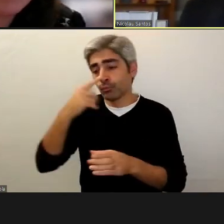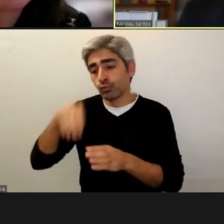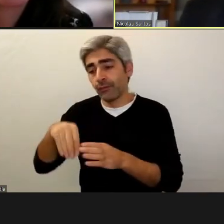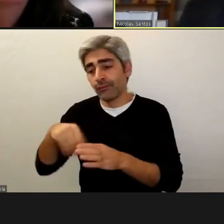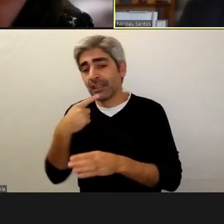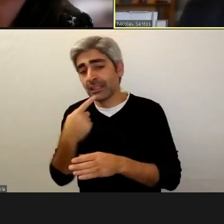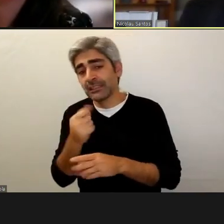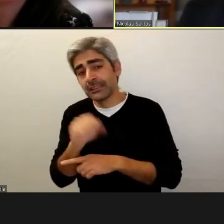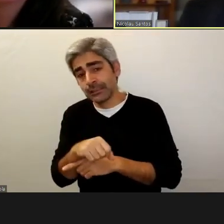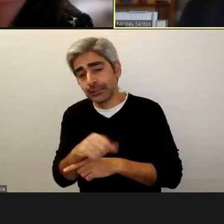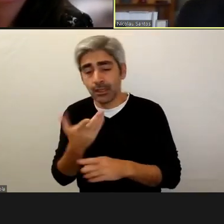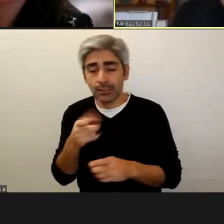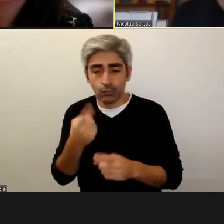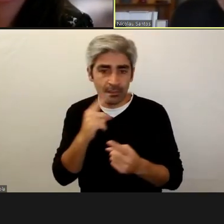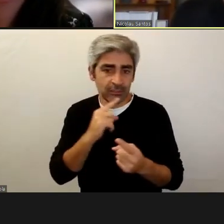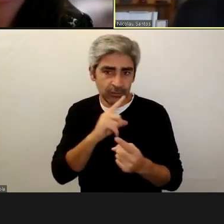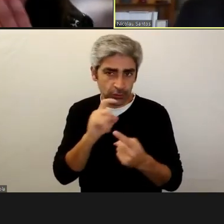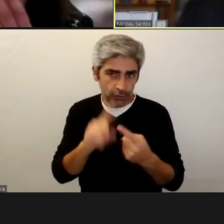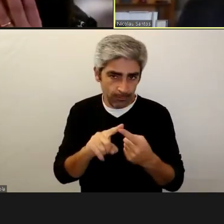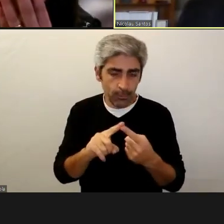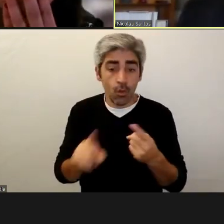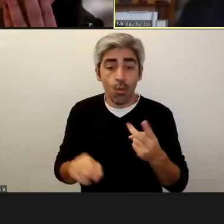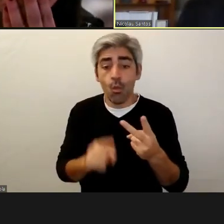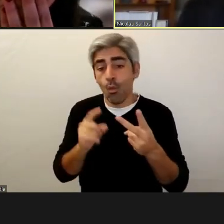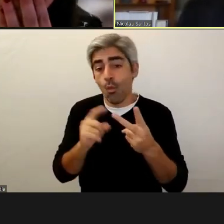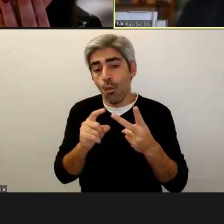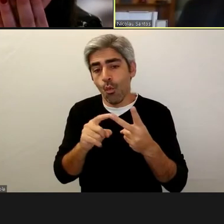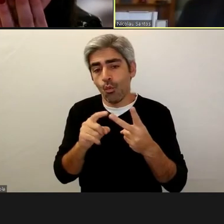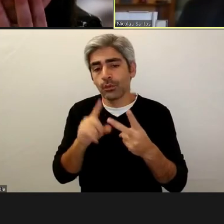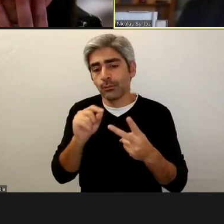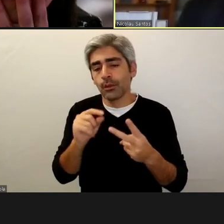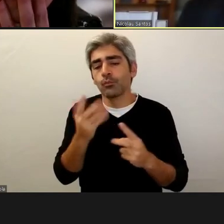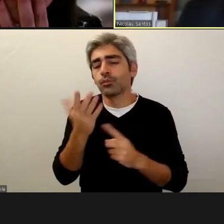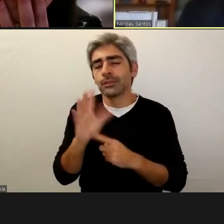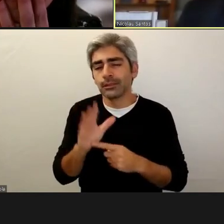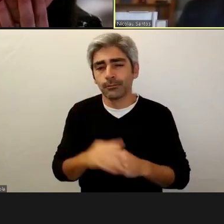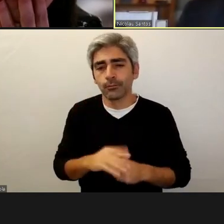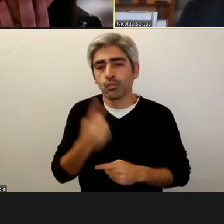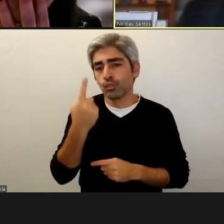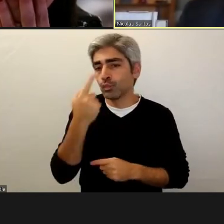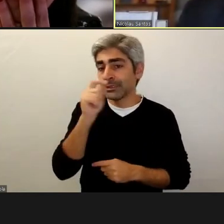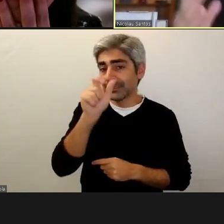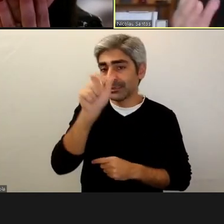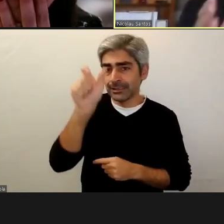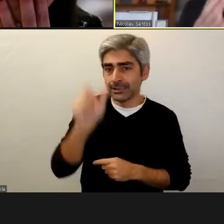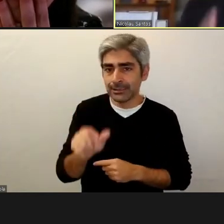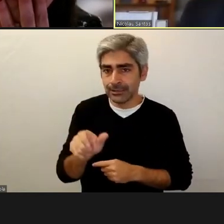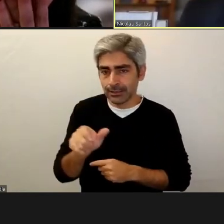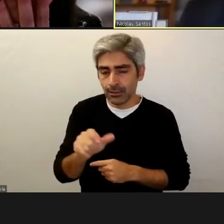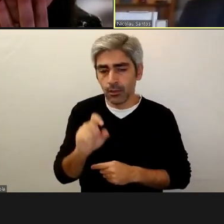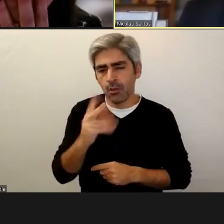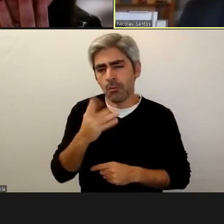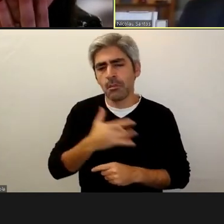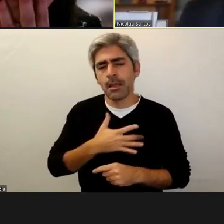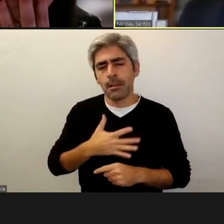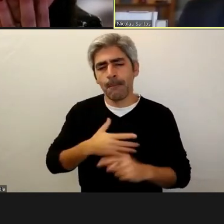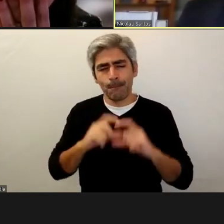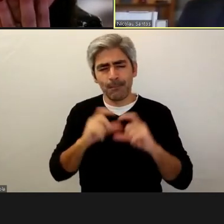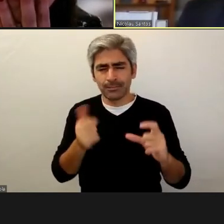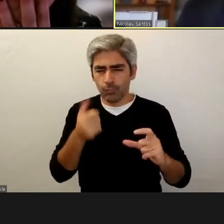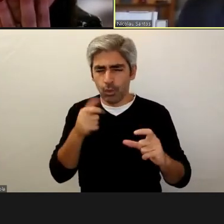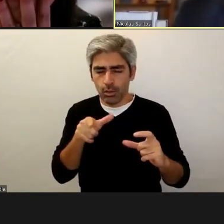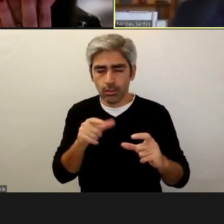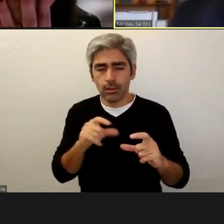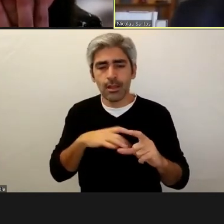sim, pronto, essa é uma questão. A outra questão tem a ver, por exemplo, quando um cidadão ou uma empresa, talvez seja melhor colocar, uma